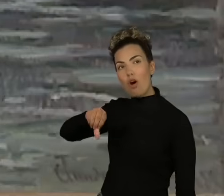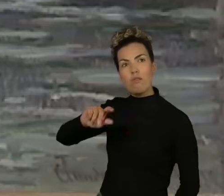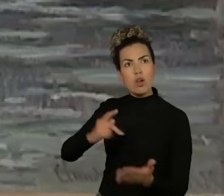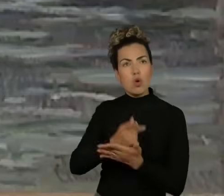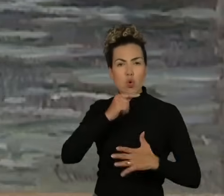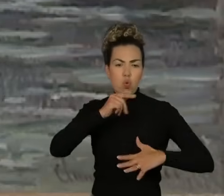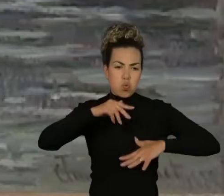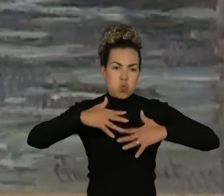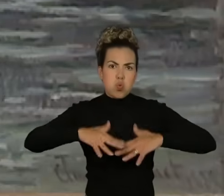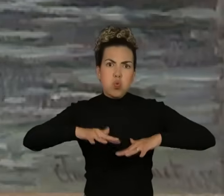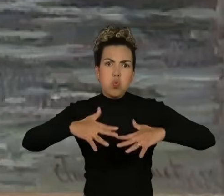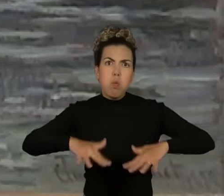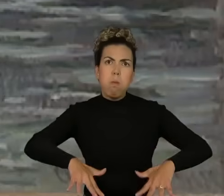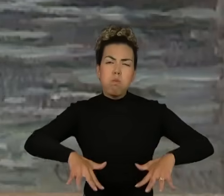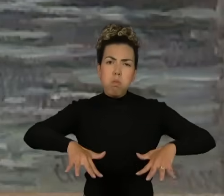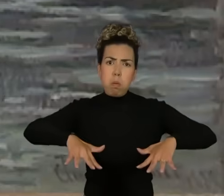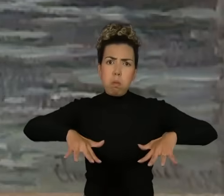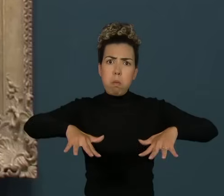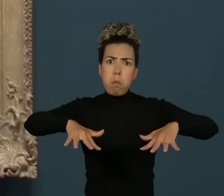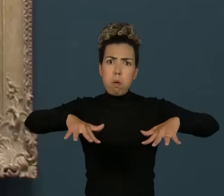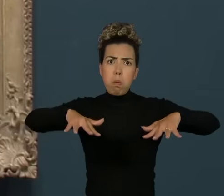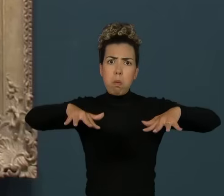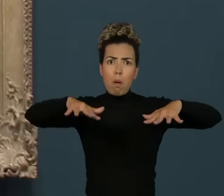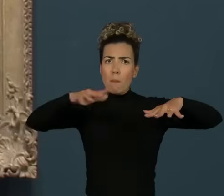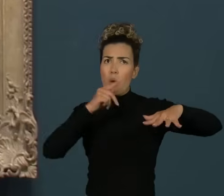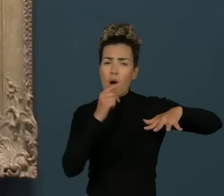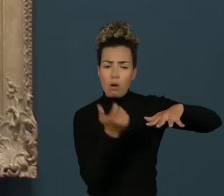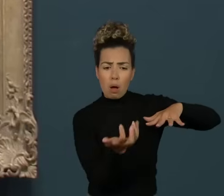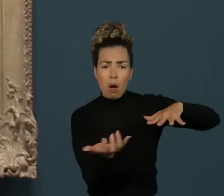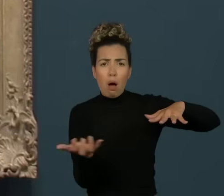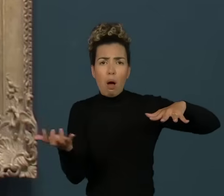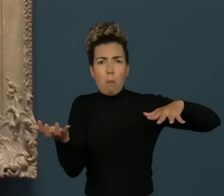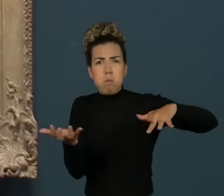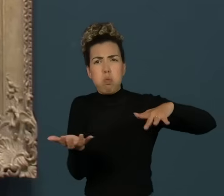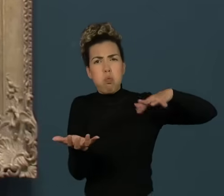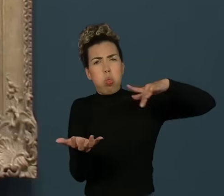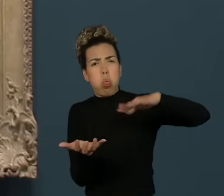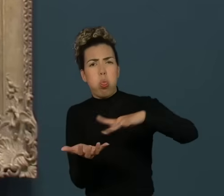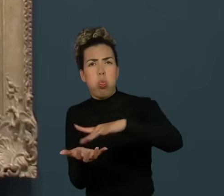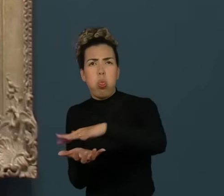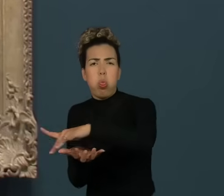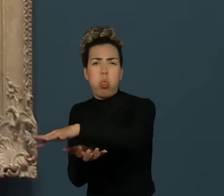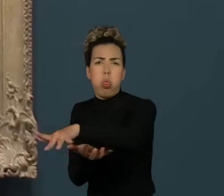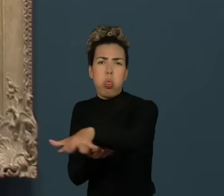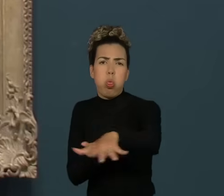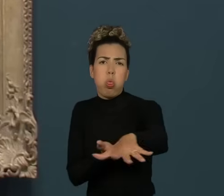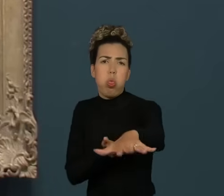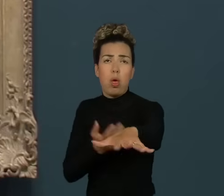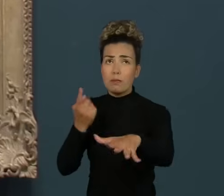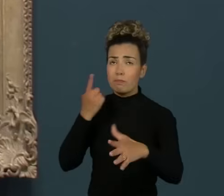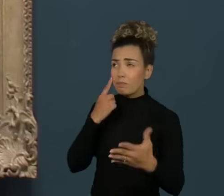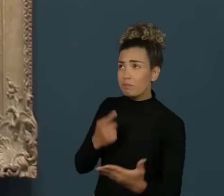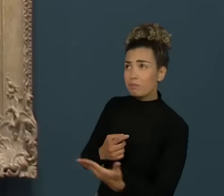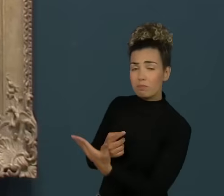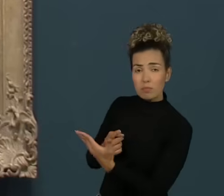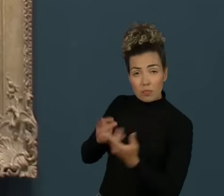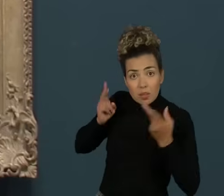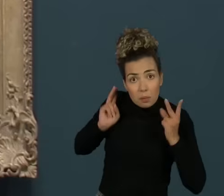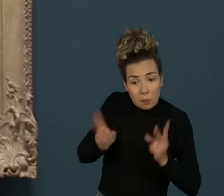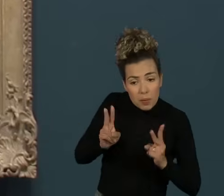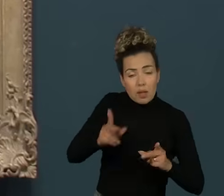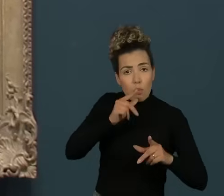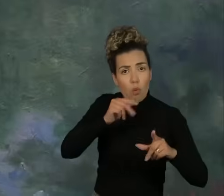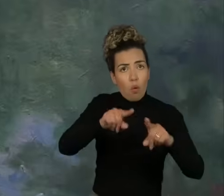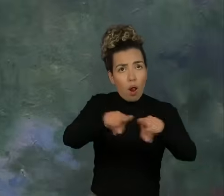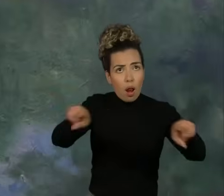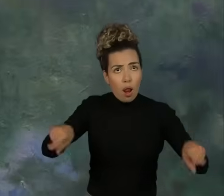e alagou o jardim da casa do pintor. Estas são as famosas ninféias do lago de Giverny, criado